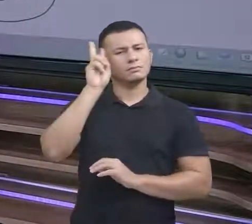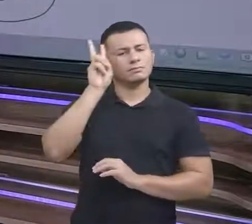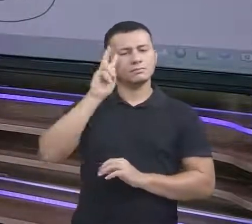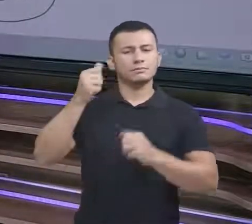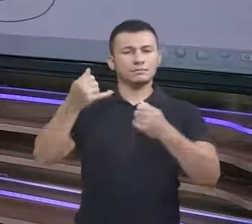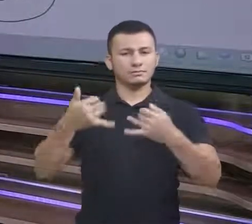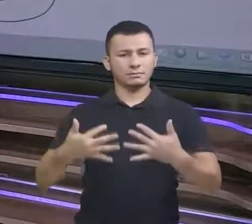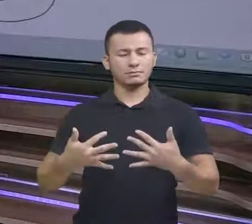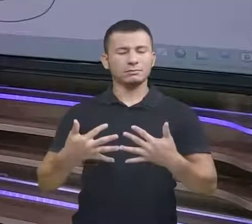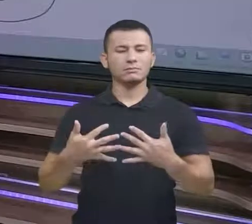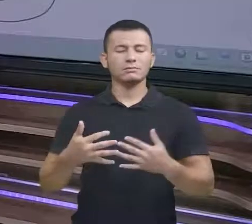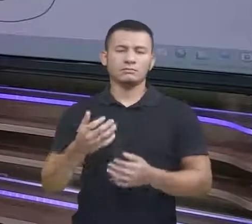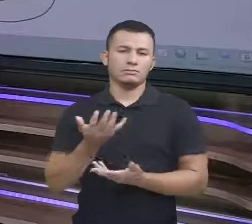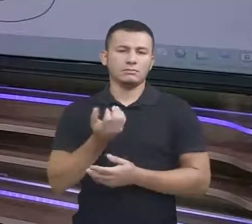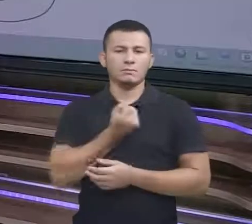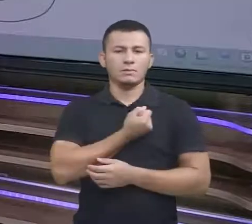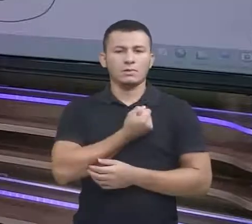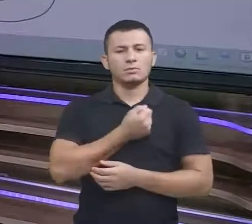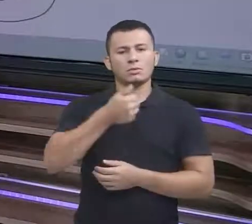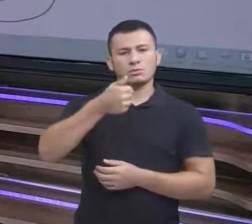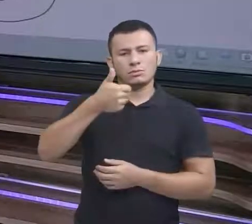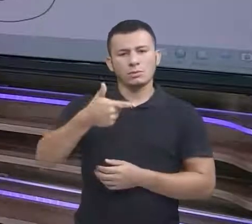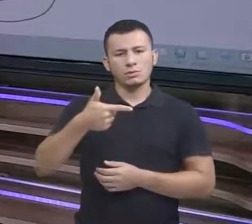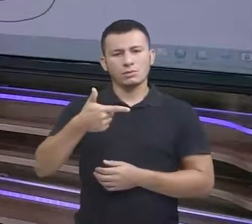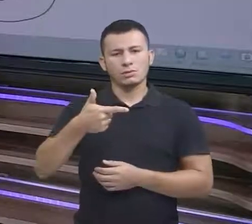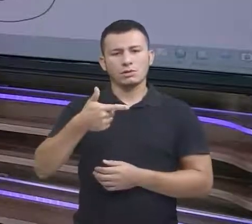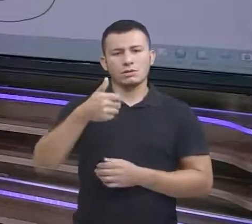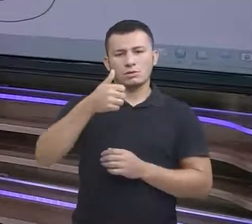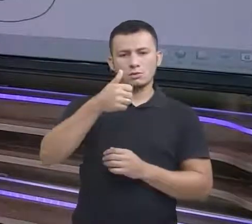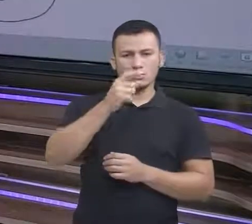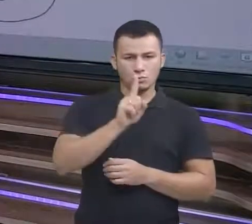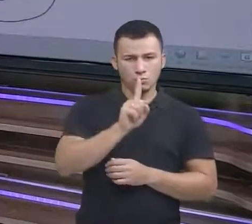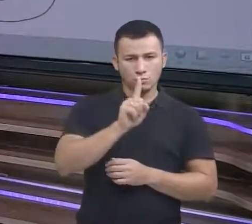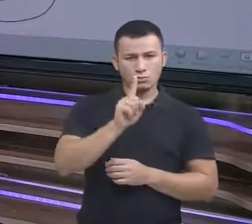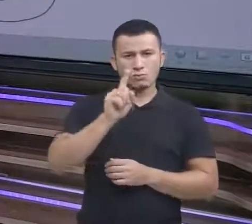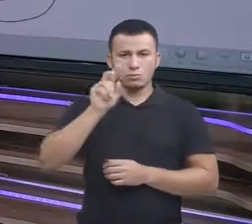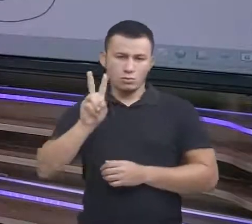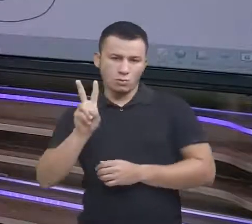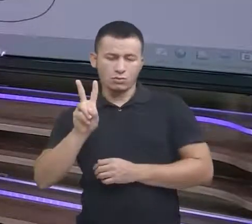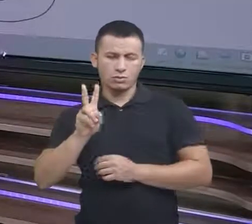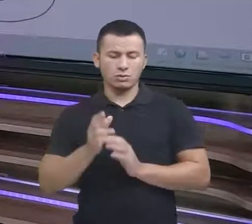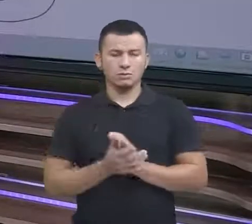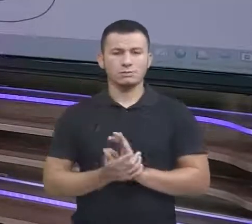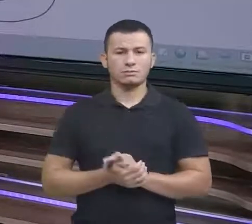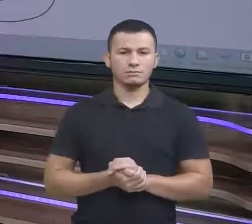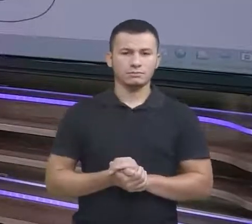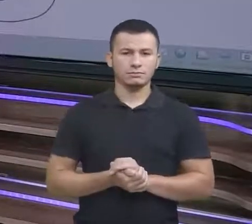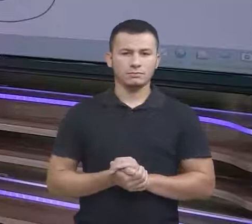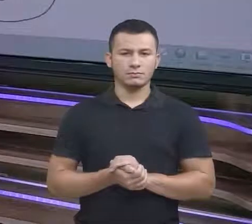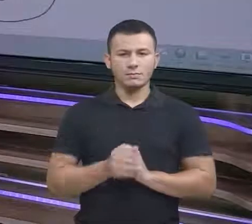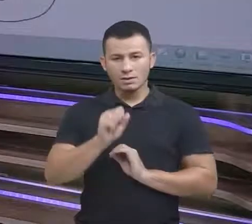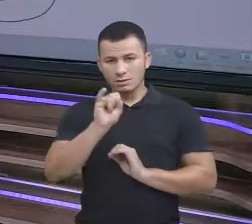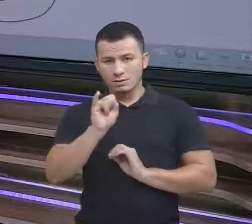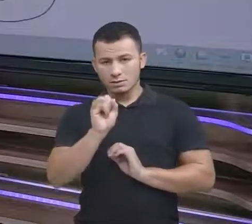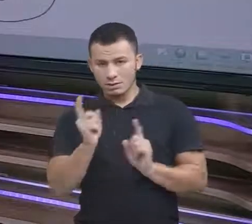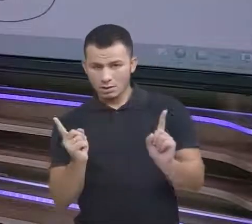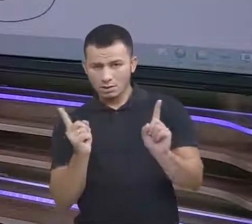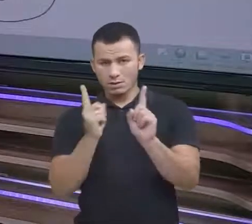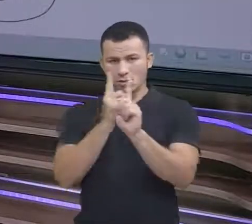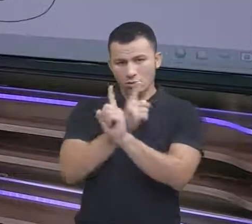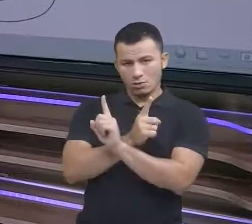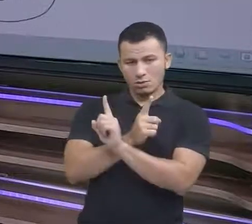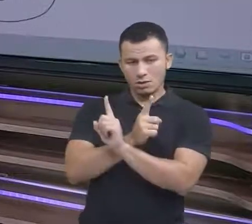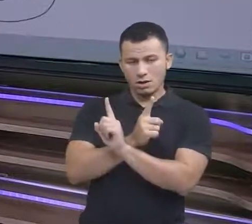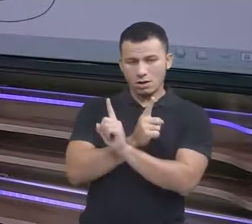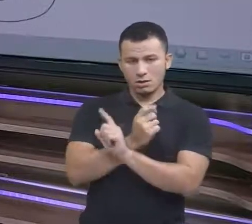falou que pois número 12 é um é o dois o 22 eu trocar ele vai mudar de